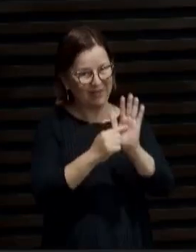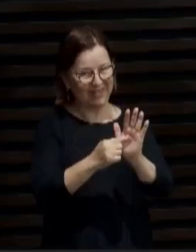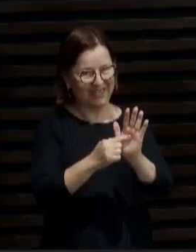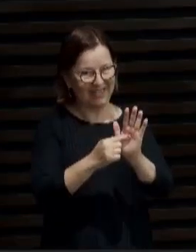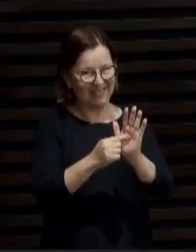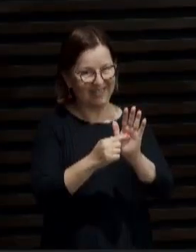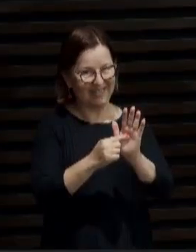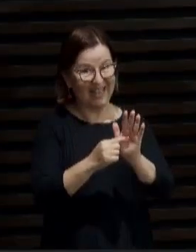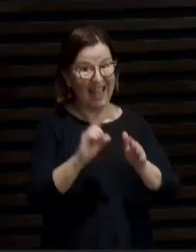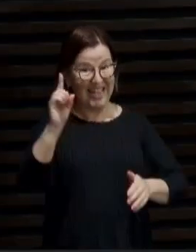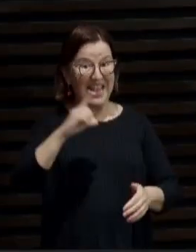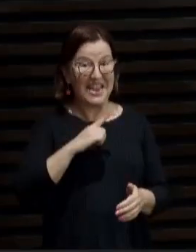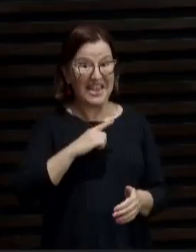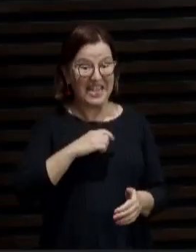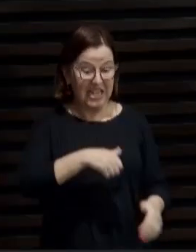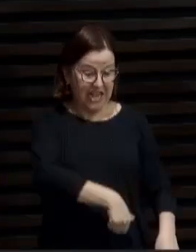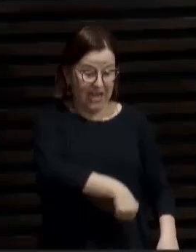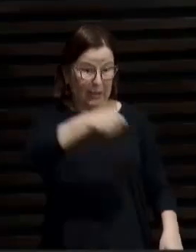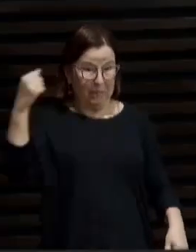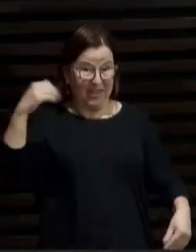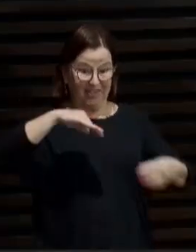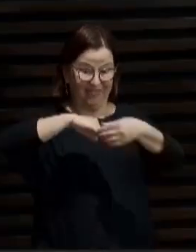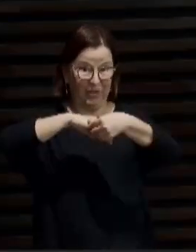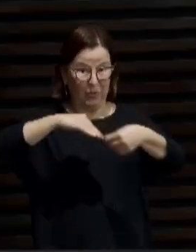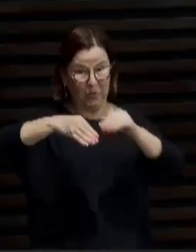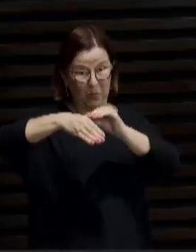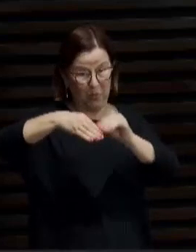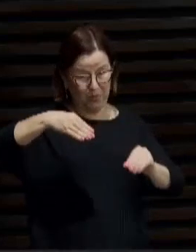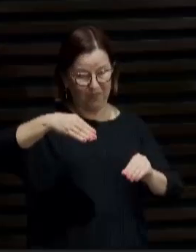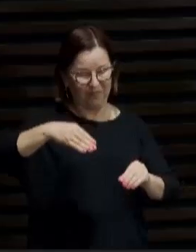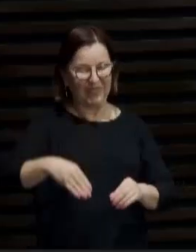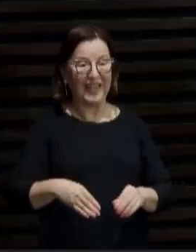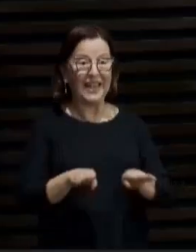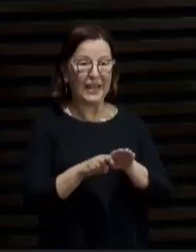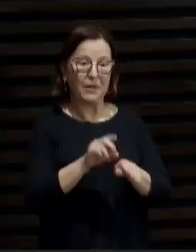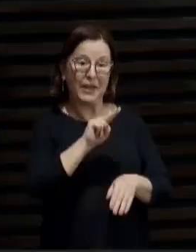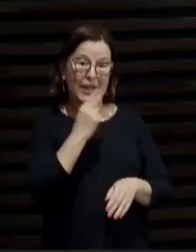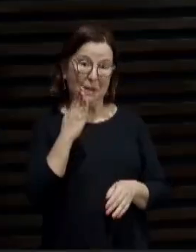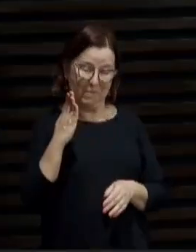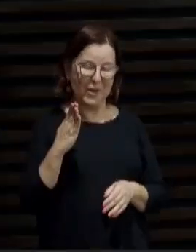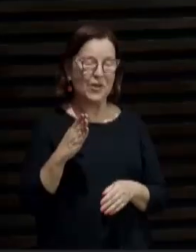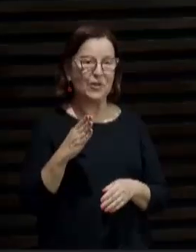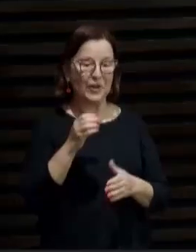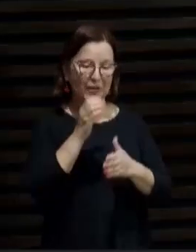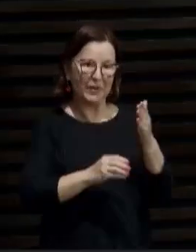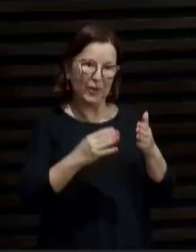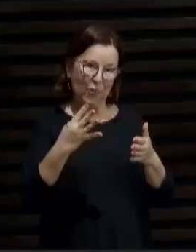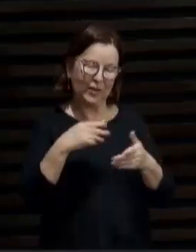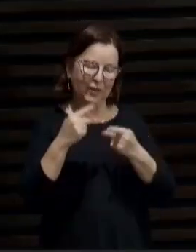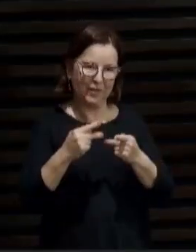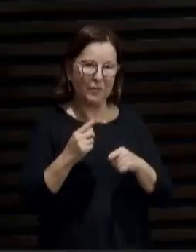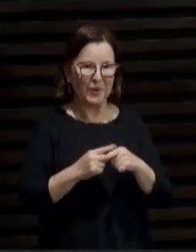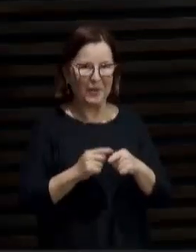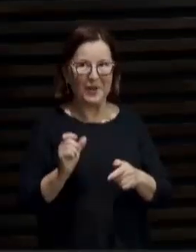da espada de 2 gumes. Uma clara referência a Hebreus 4:12, que diz, todos juntos? Porque a